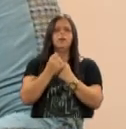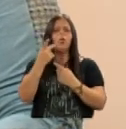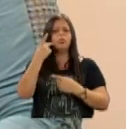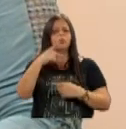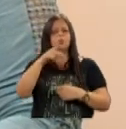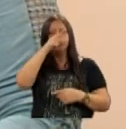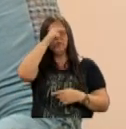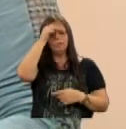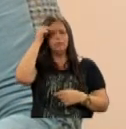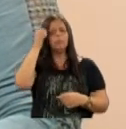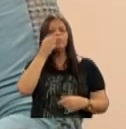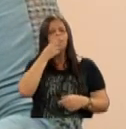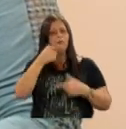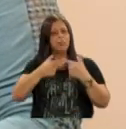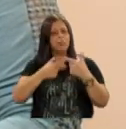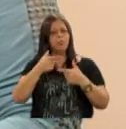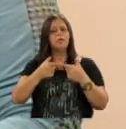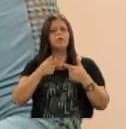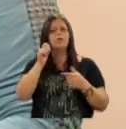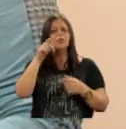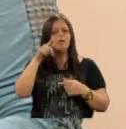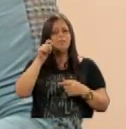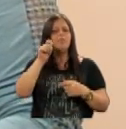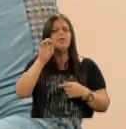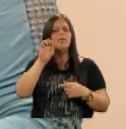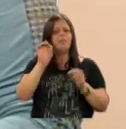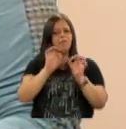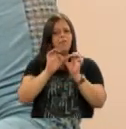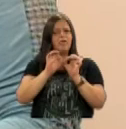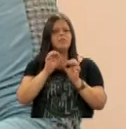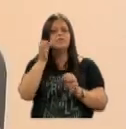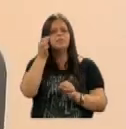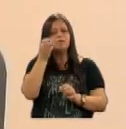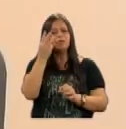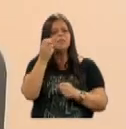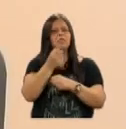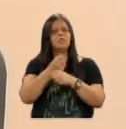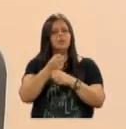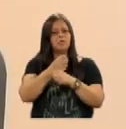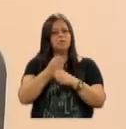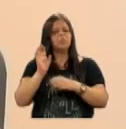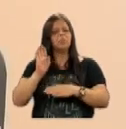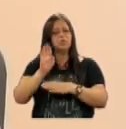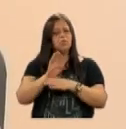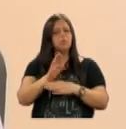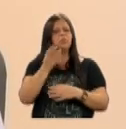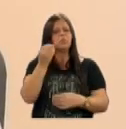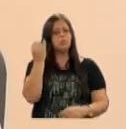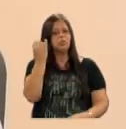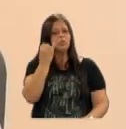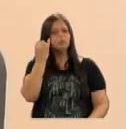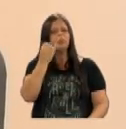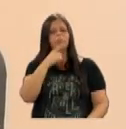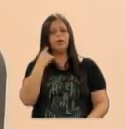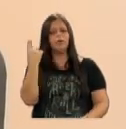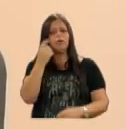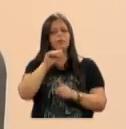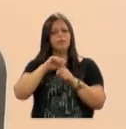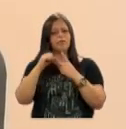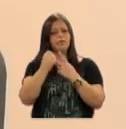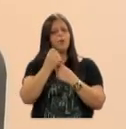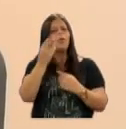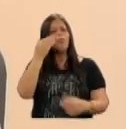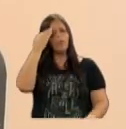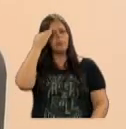social como seu município um belo trabalho que haja paz realizando aí então a 63 anos uma contribuição